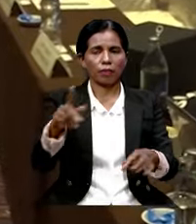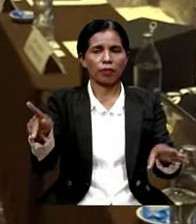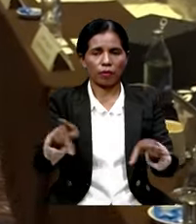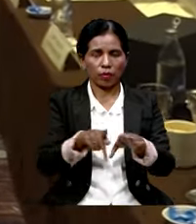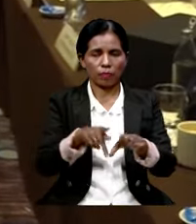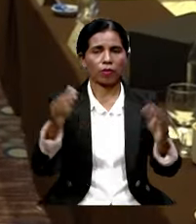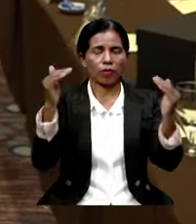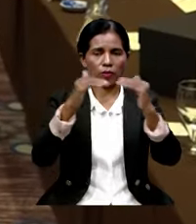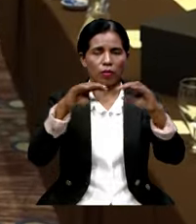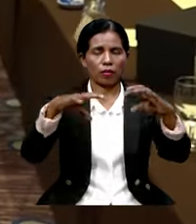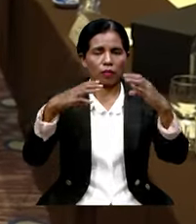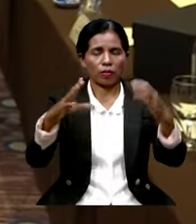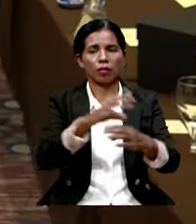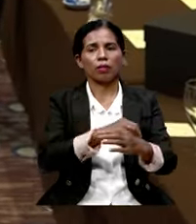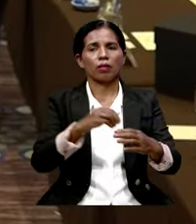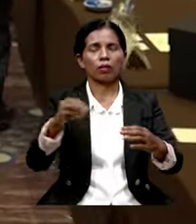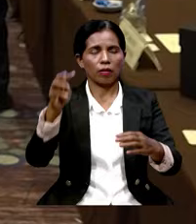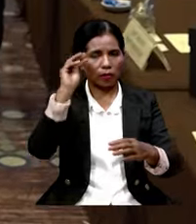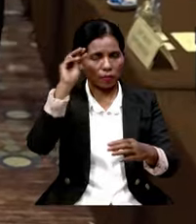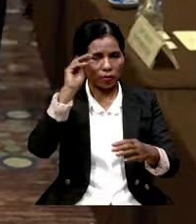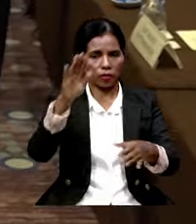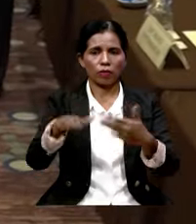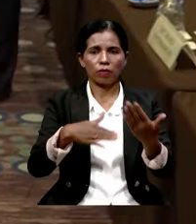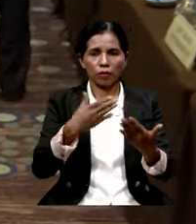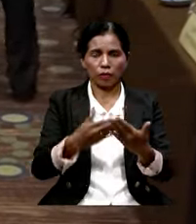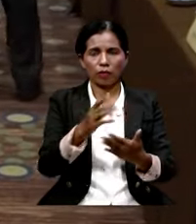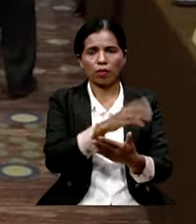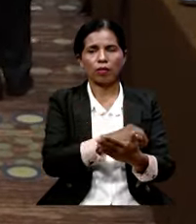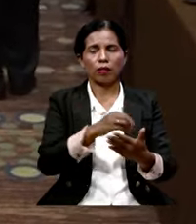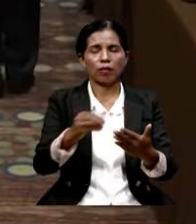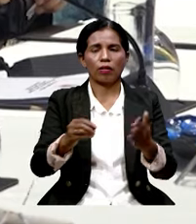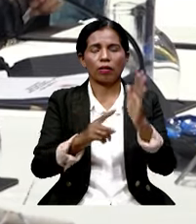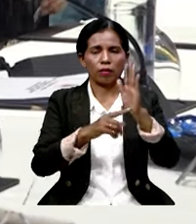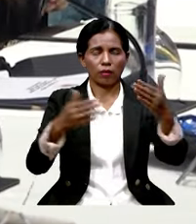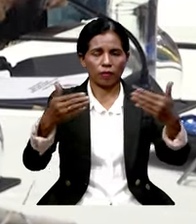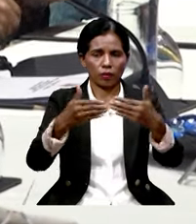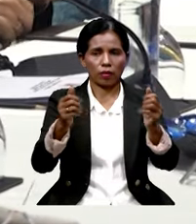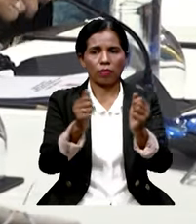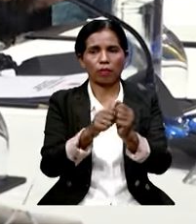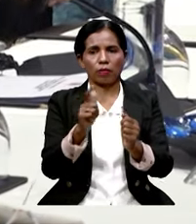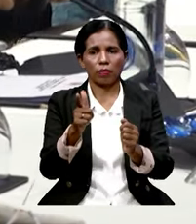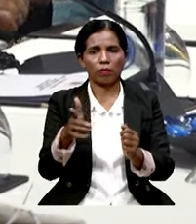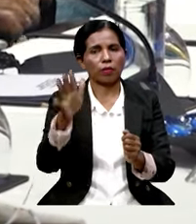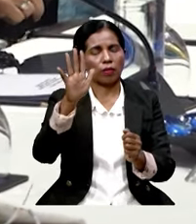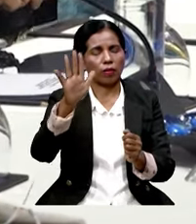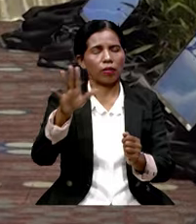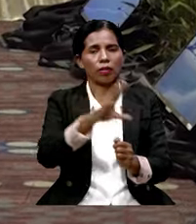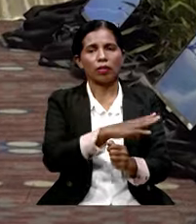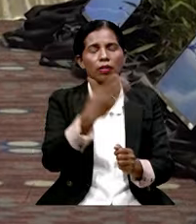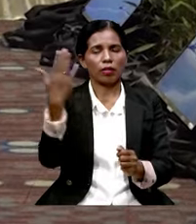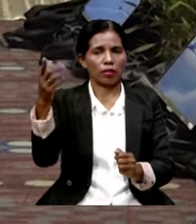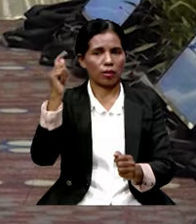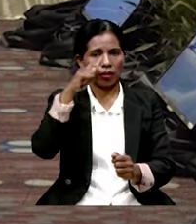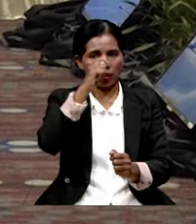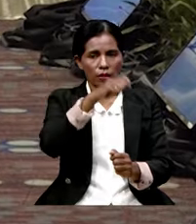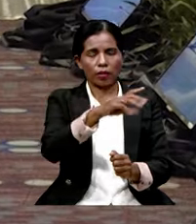surmuto comissão subregional base estão ministerial, com a poluição transfronteira, badalar honor recém Lima e a Bangkok, Tailândia.